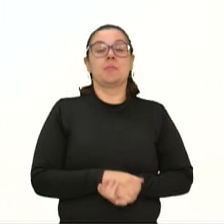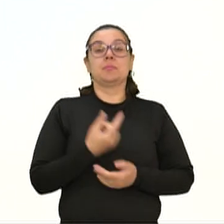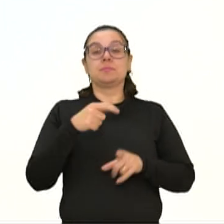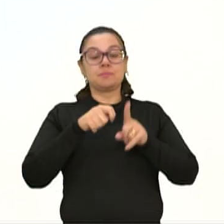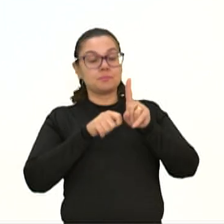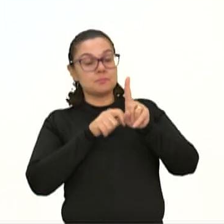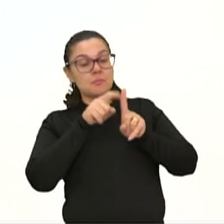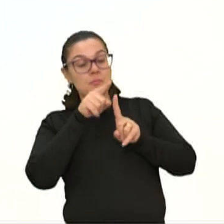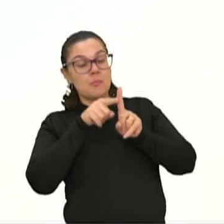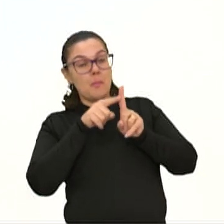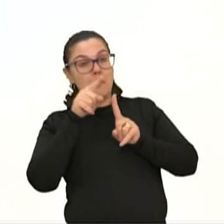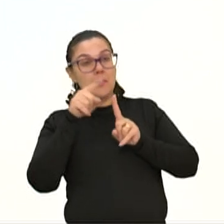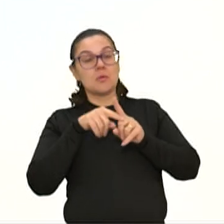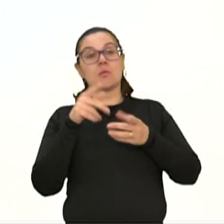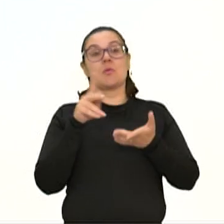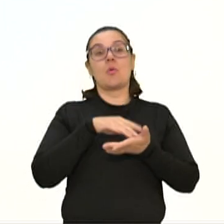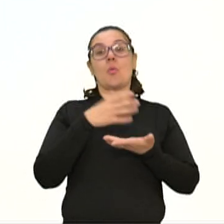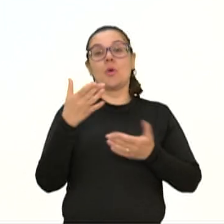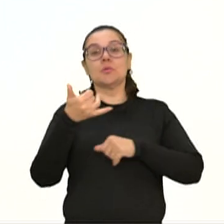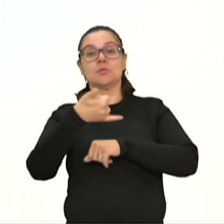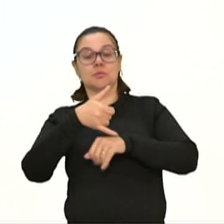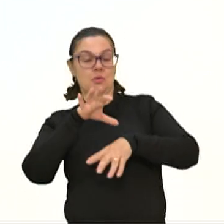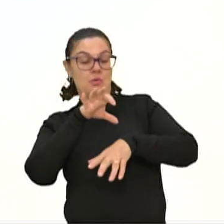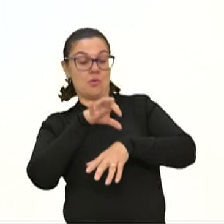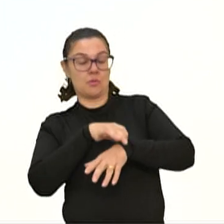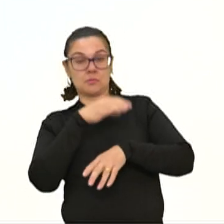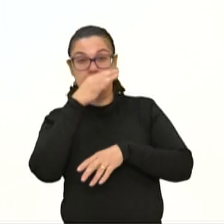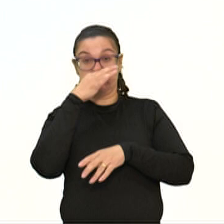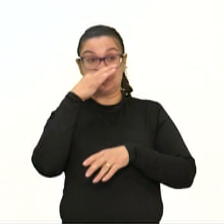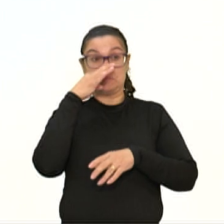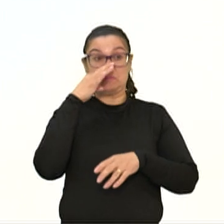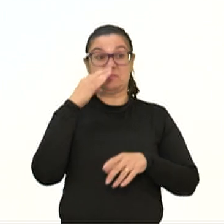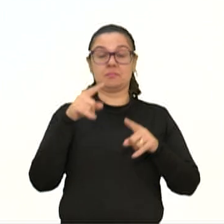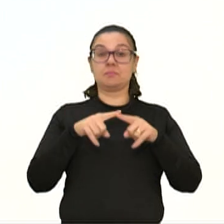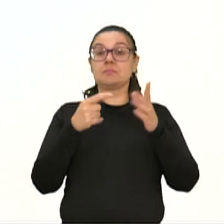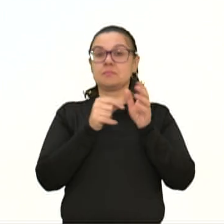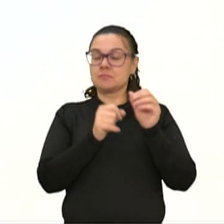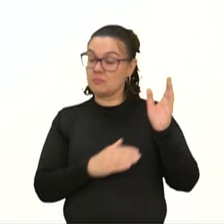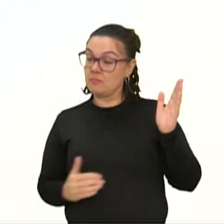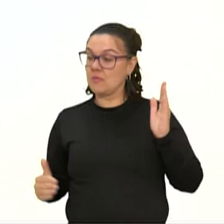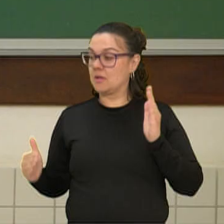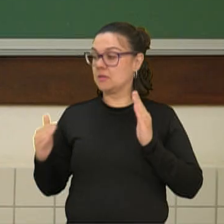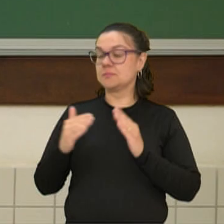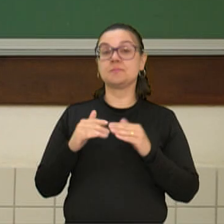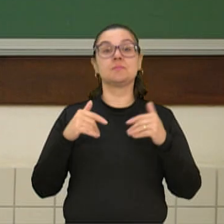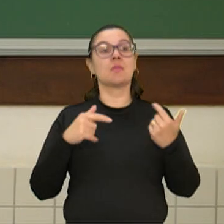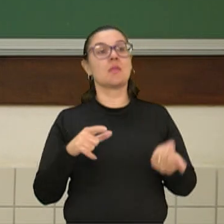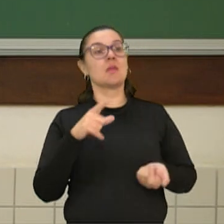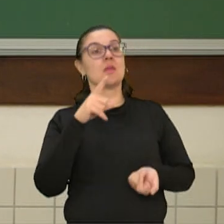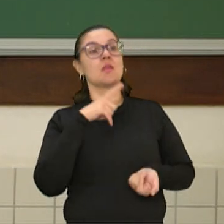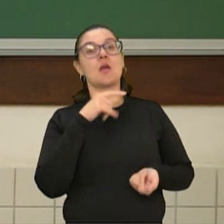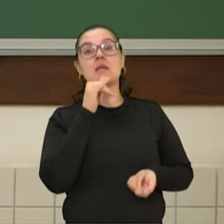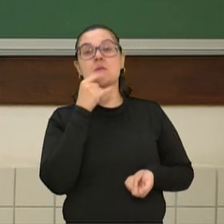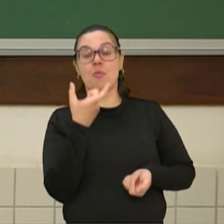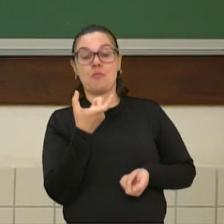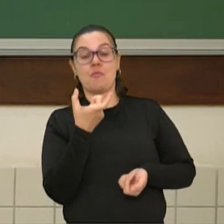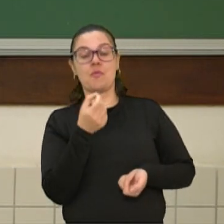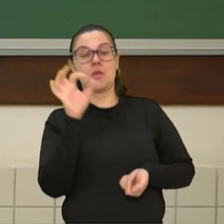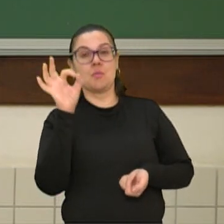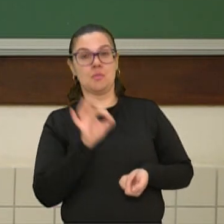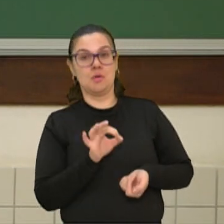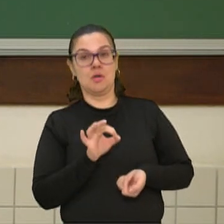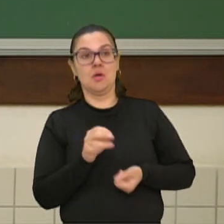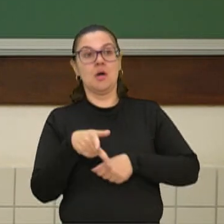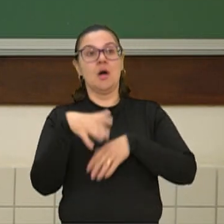percentual de gordura, só que o percentual de gordura, ele dá um total. Então, ele dá lá que você está com 20% de